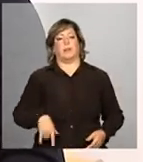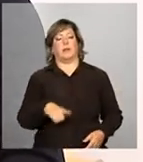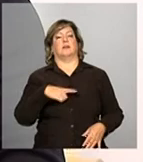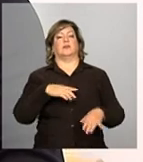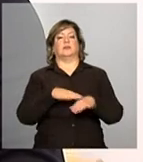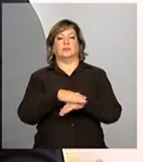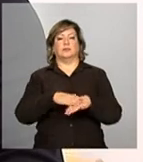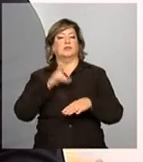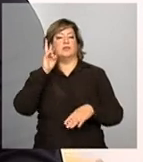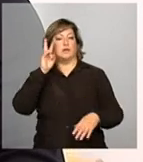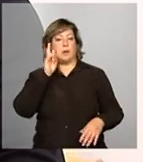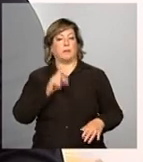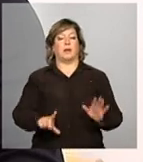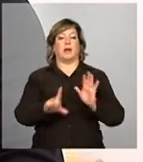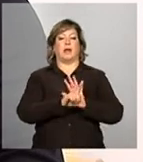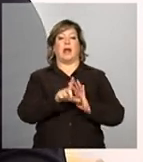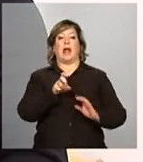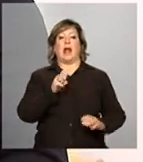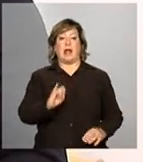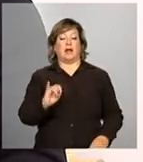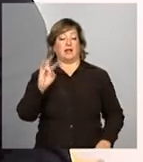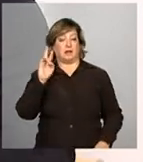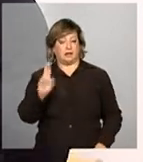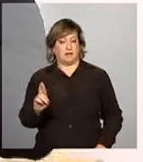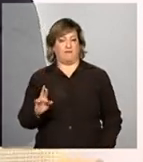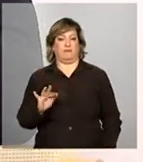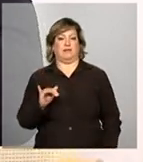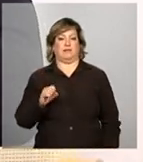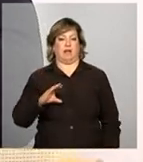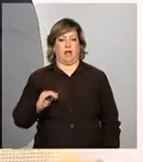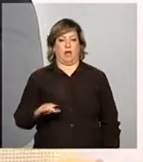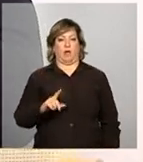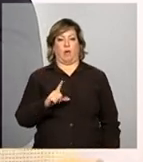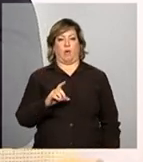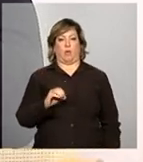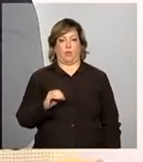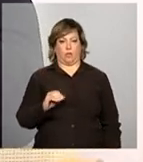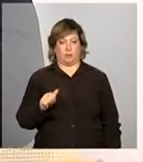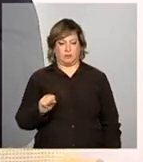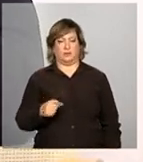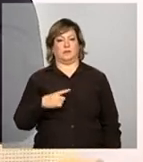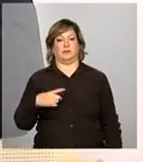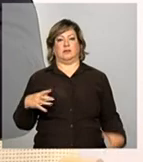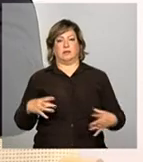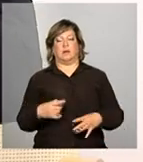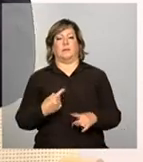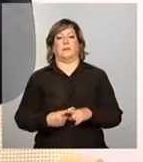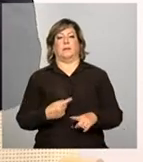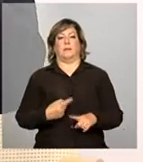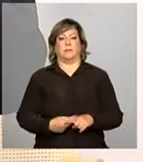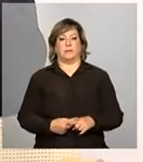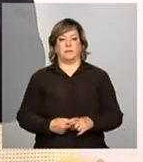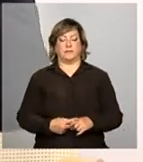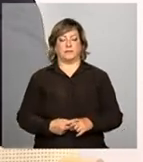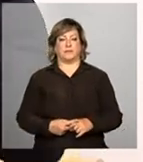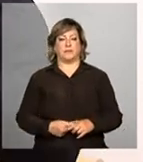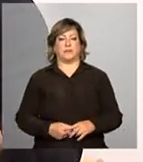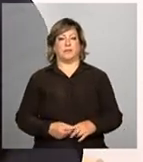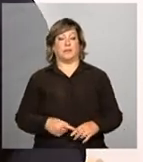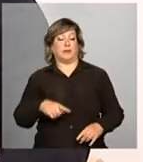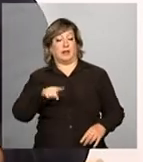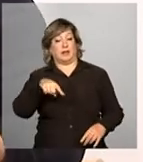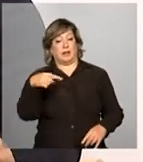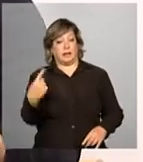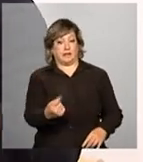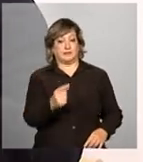acerca da lei de responsabilidade fiscal porque muitas vezes ou os municípios têm